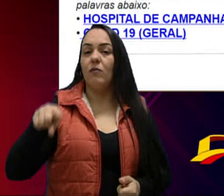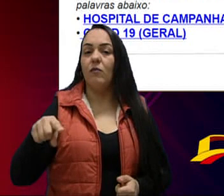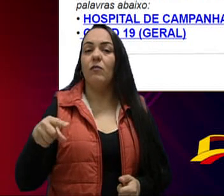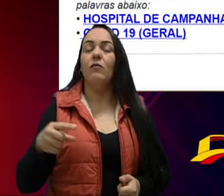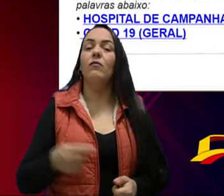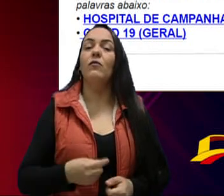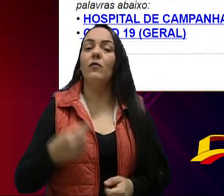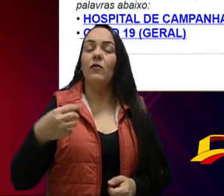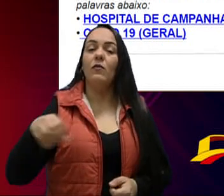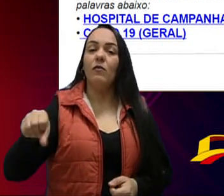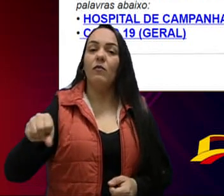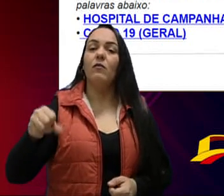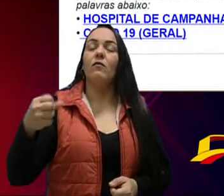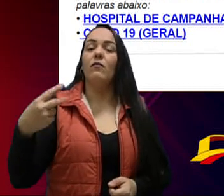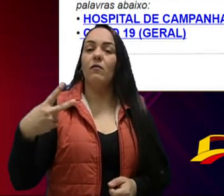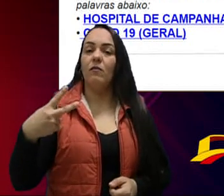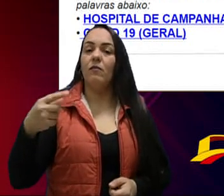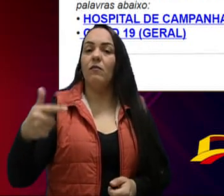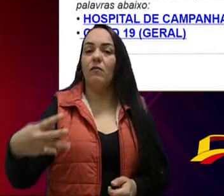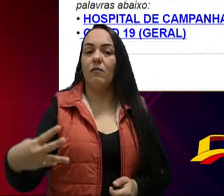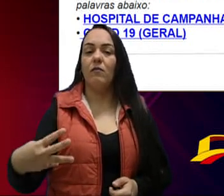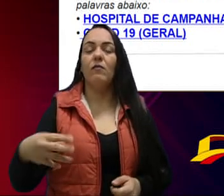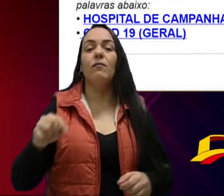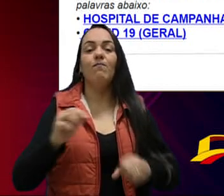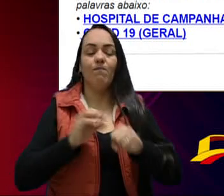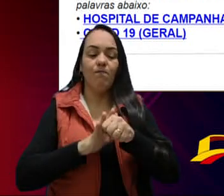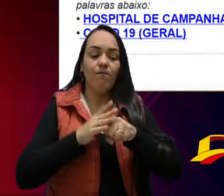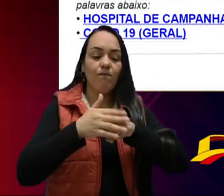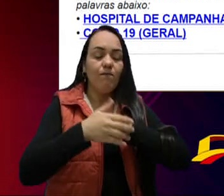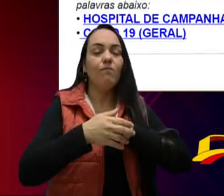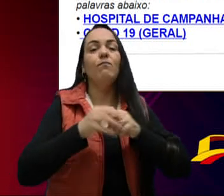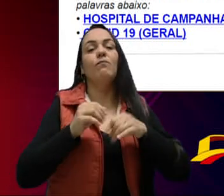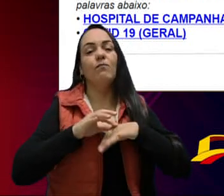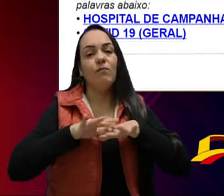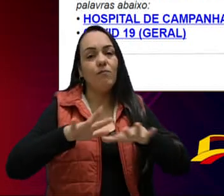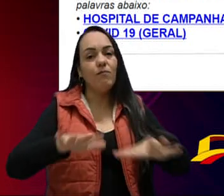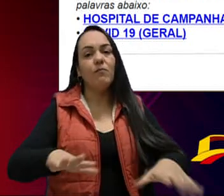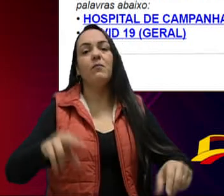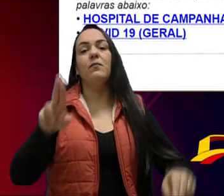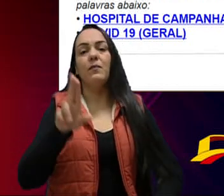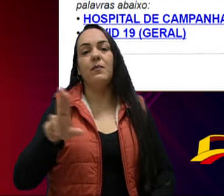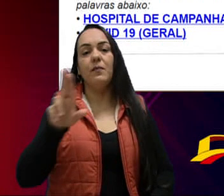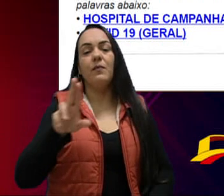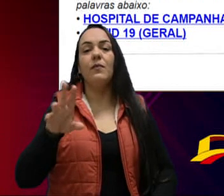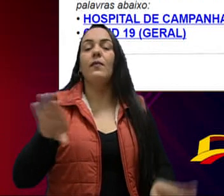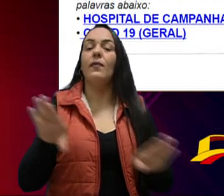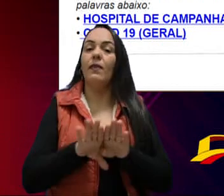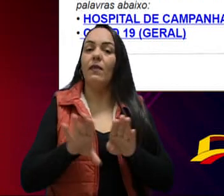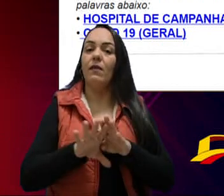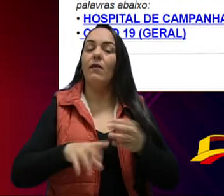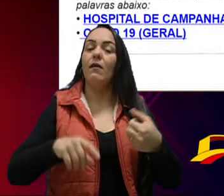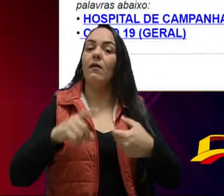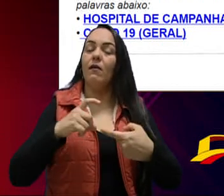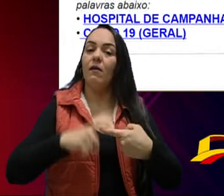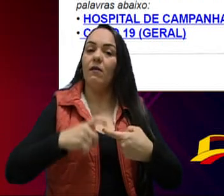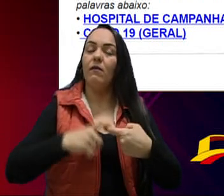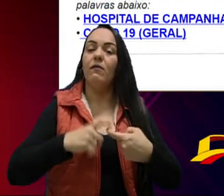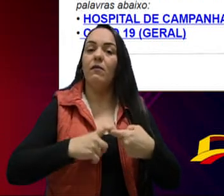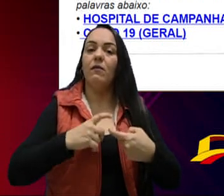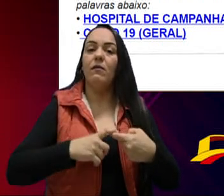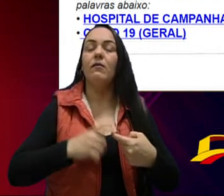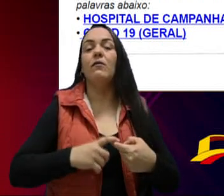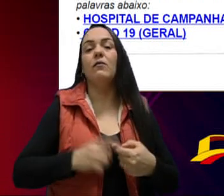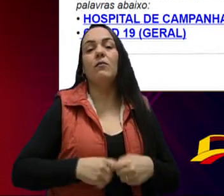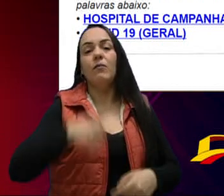1923 73 para gastar com o convite ali embaixo nós temos o link também que tenham foi dividido em